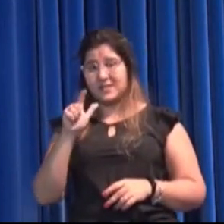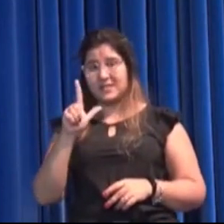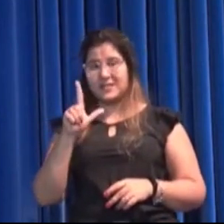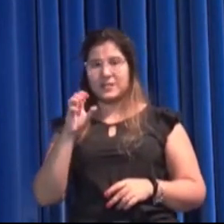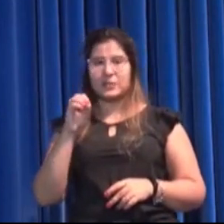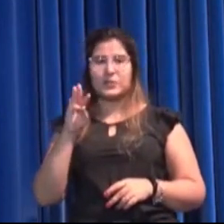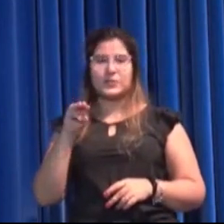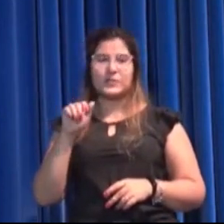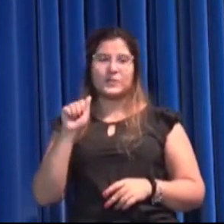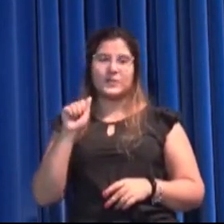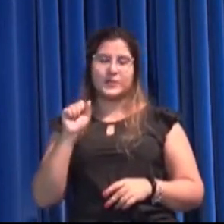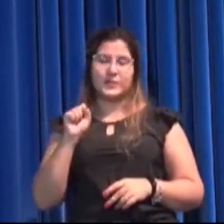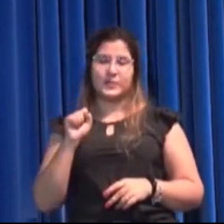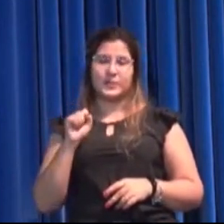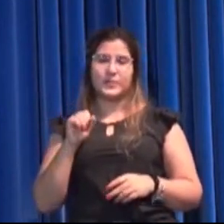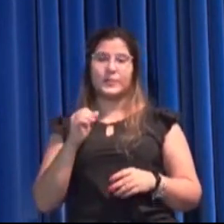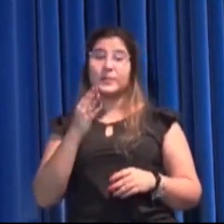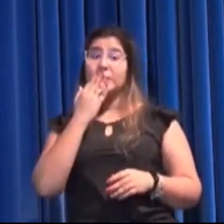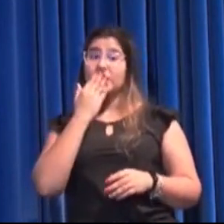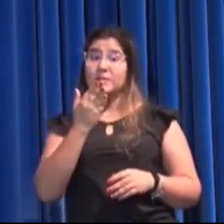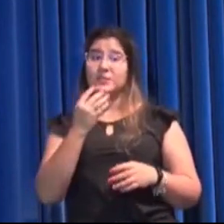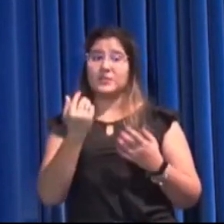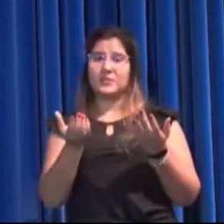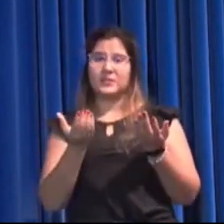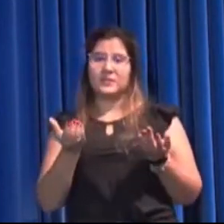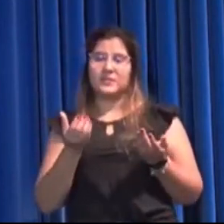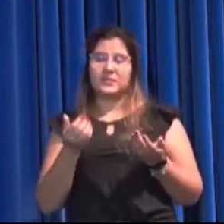que queres que eu te dê?